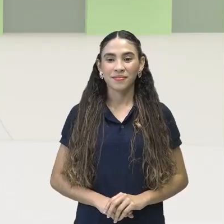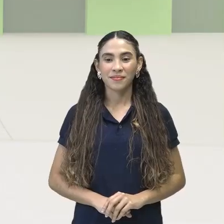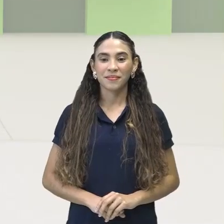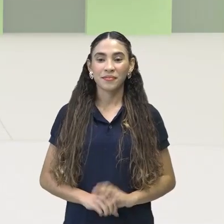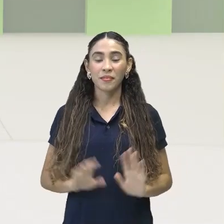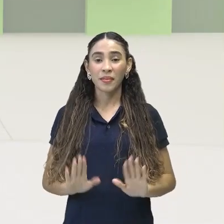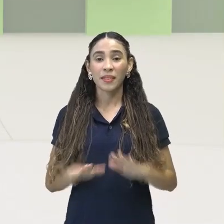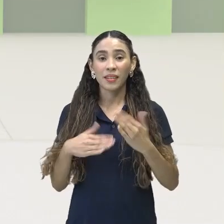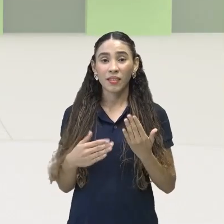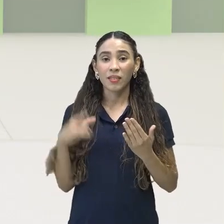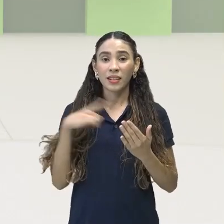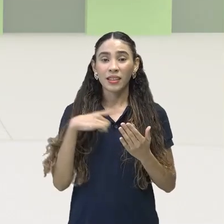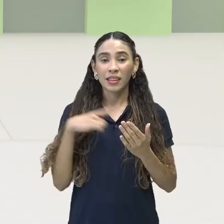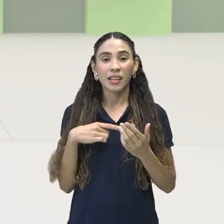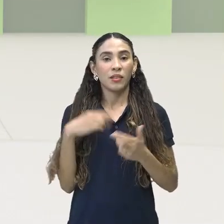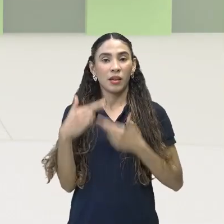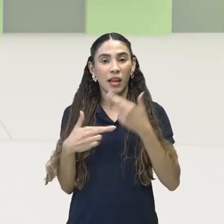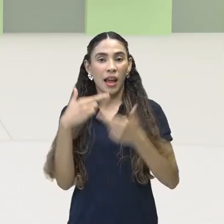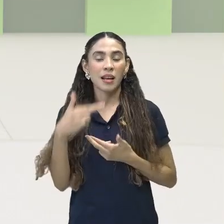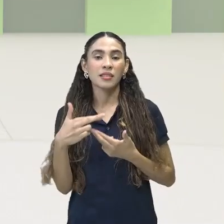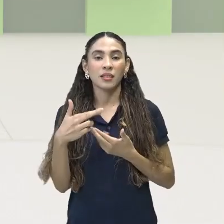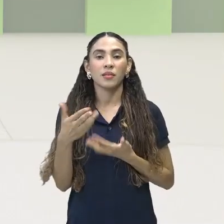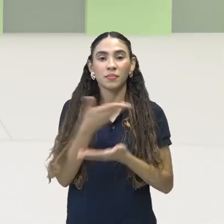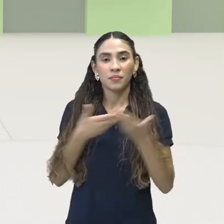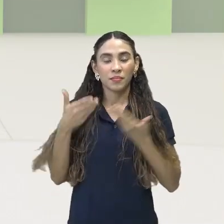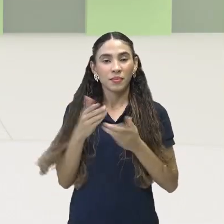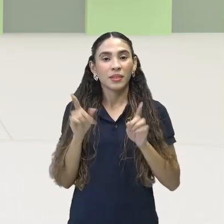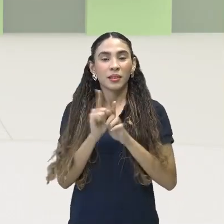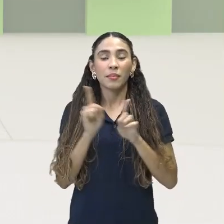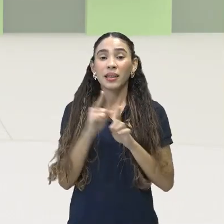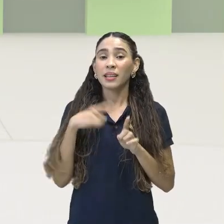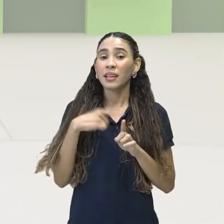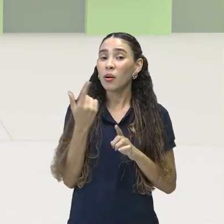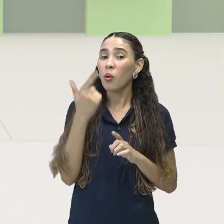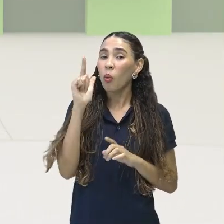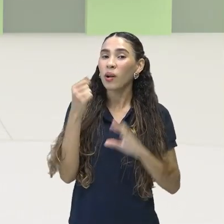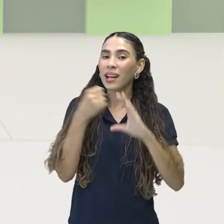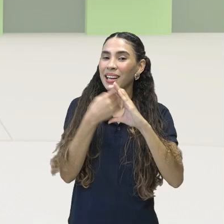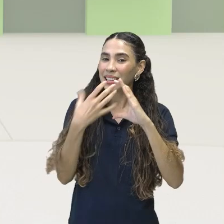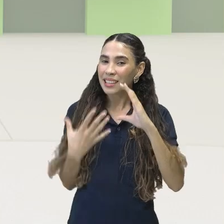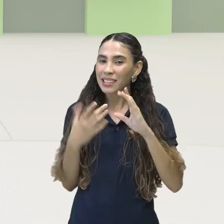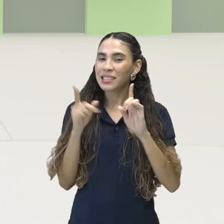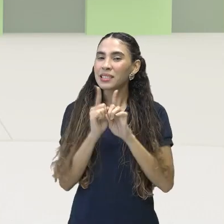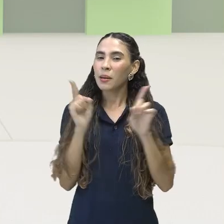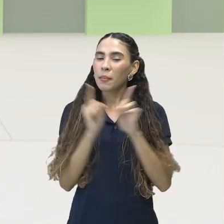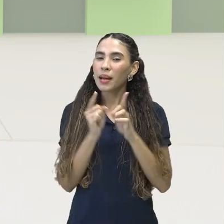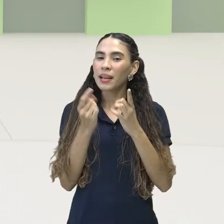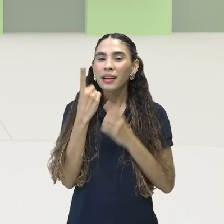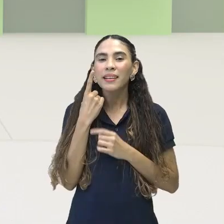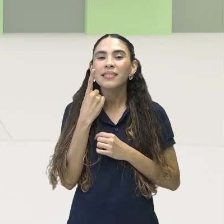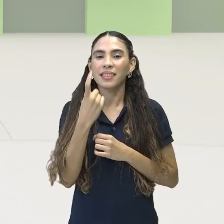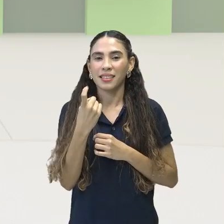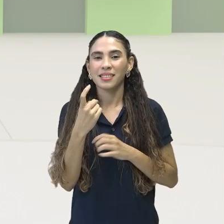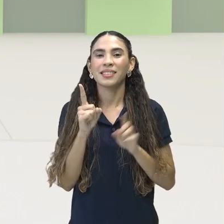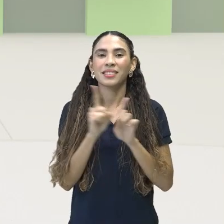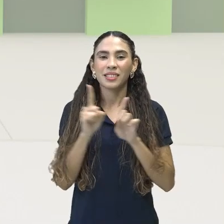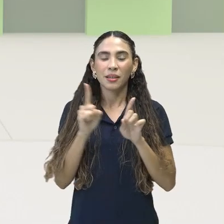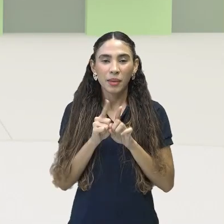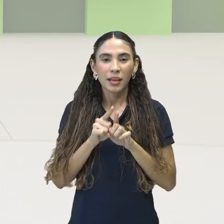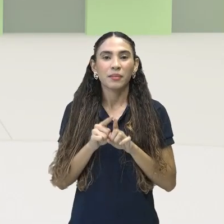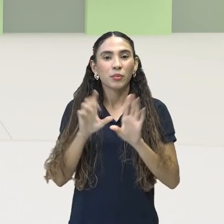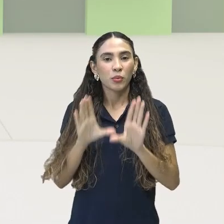Então, além da reação aos estímulos, nós temos também uma outra característica bem peculiar, né,